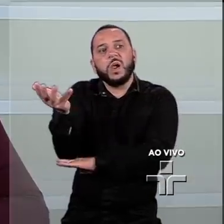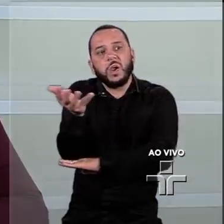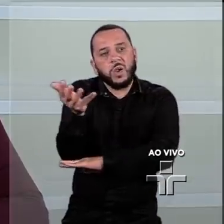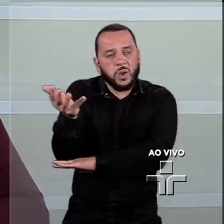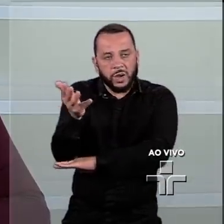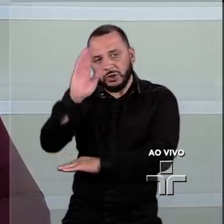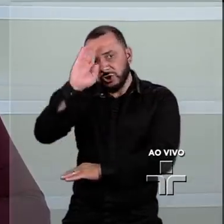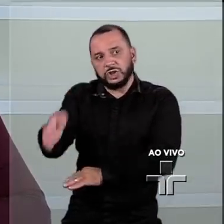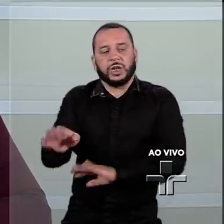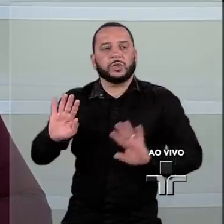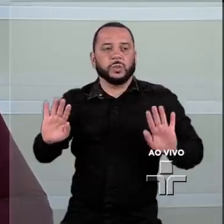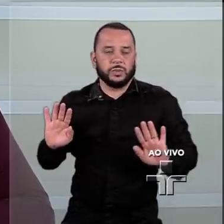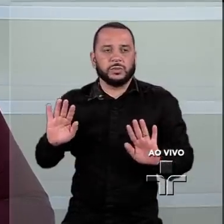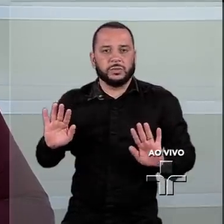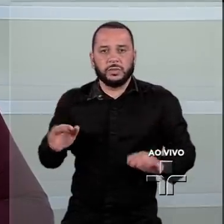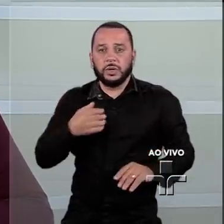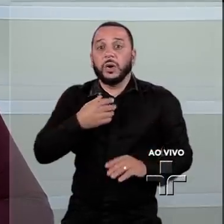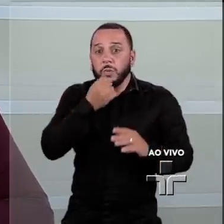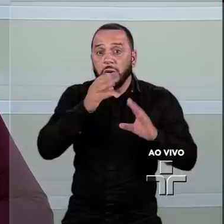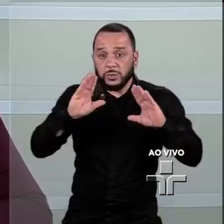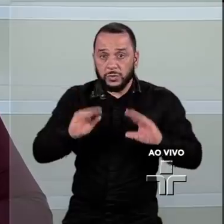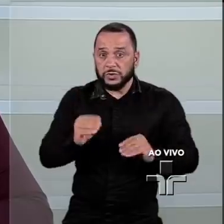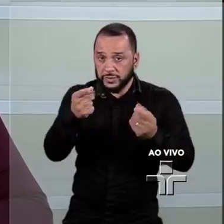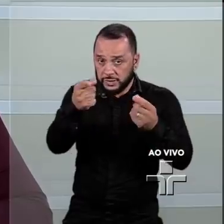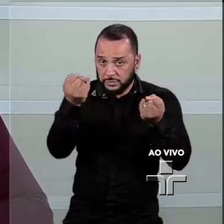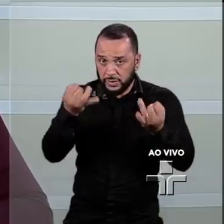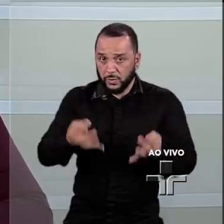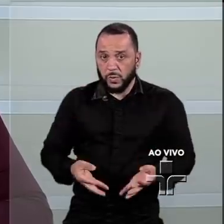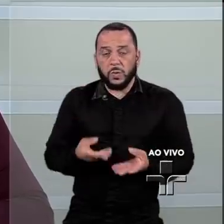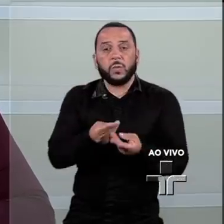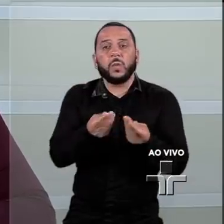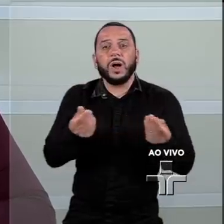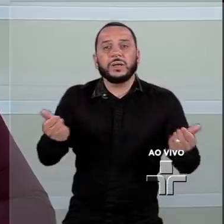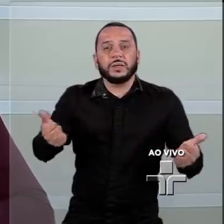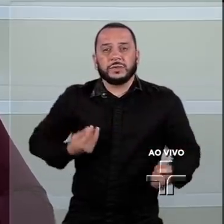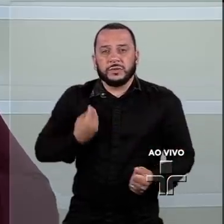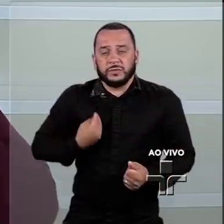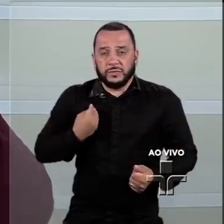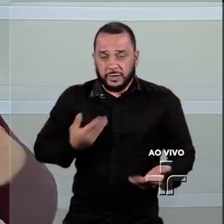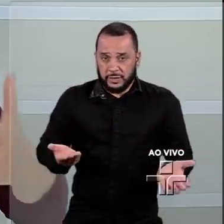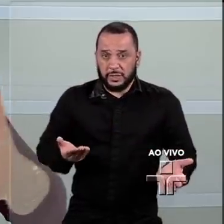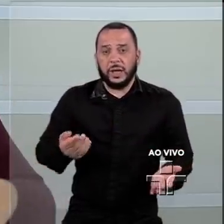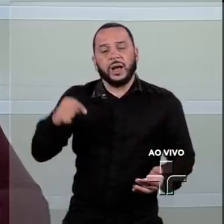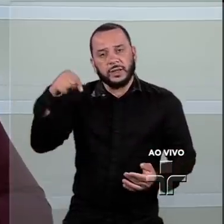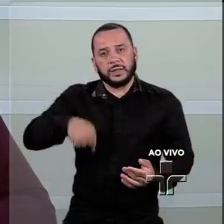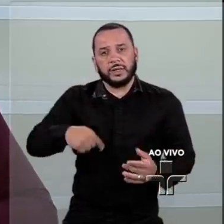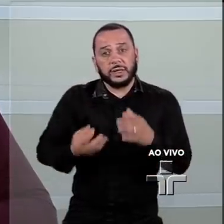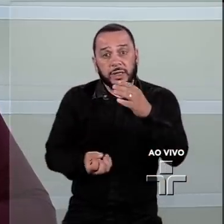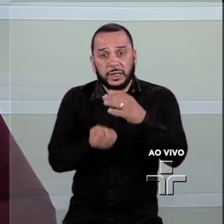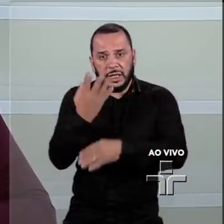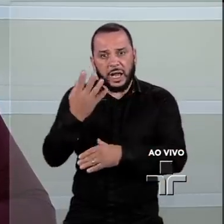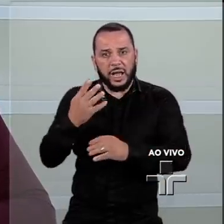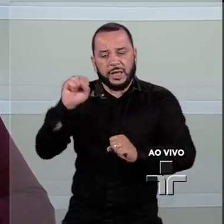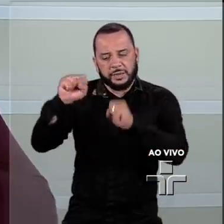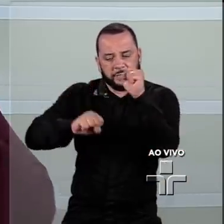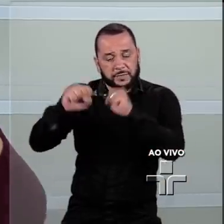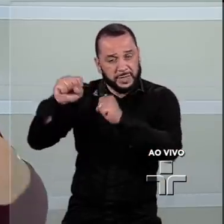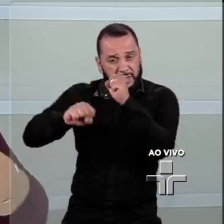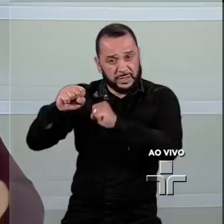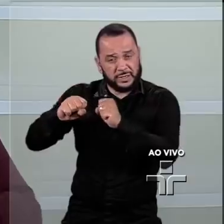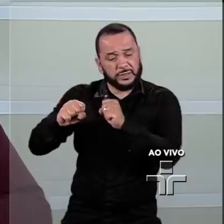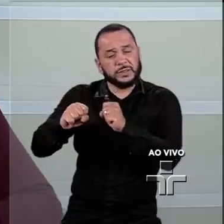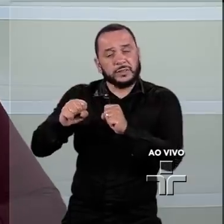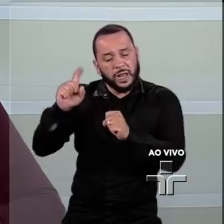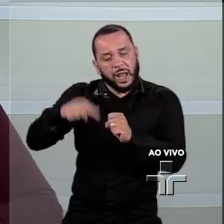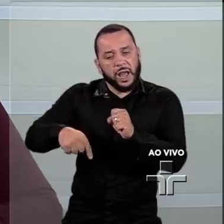noite. O senhor falou em qualidade de vida, né? Numa cidade onde o empreendedorismo faz parte da